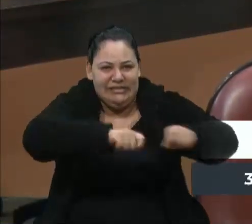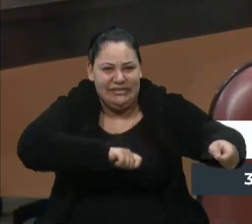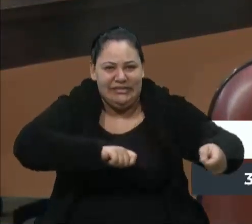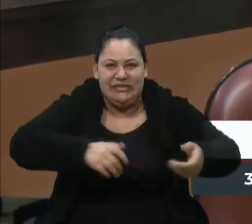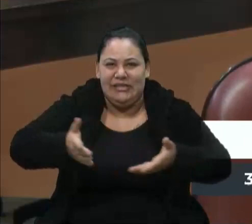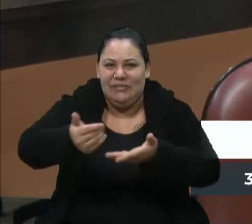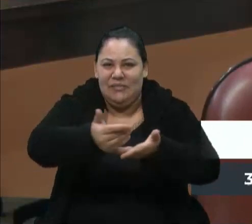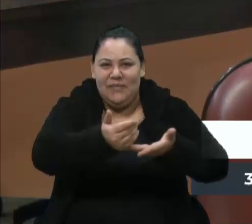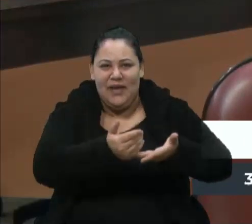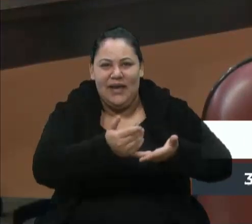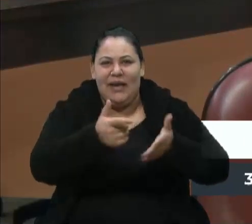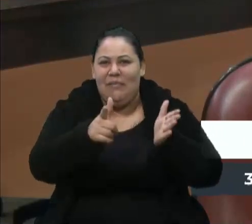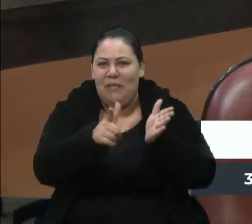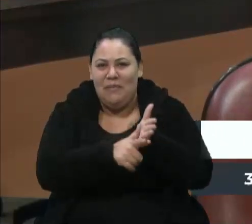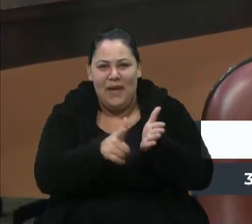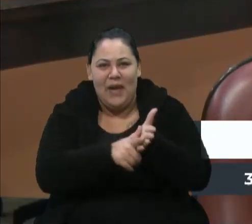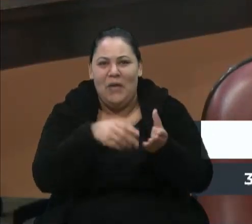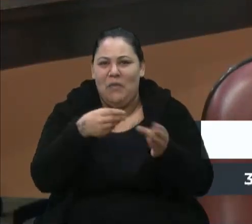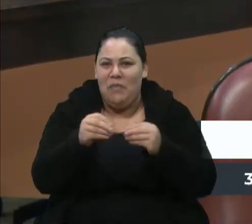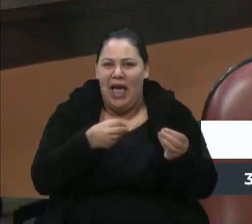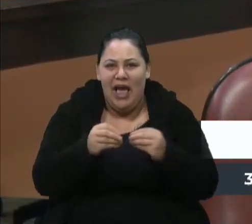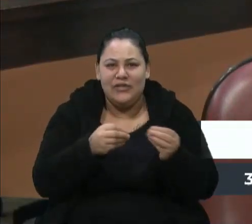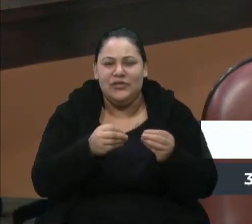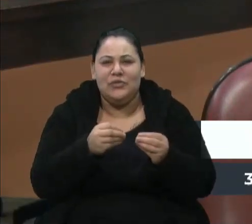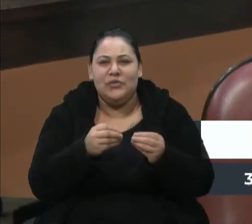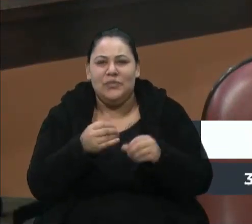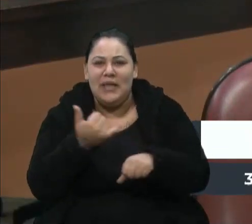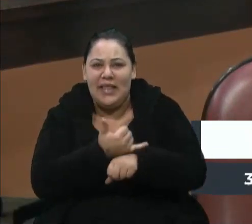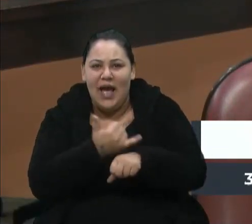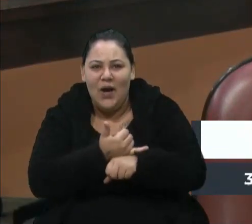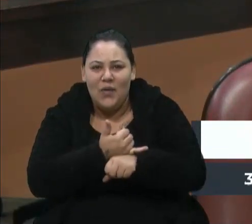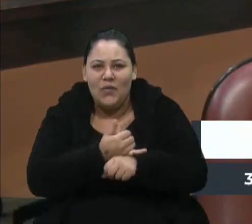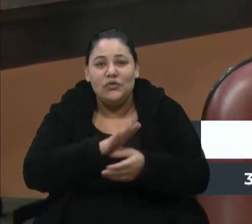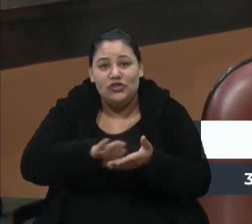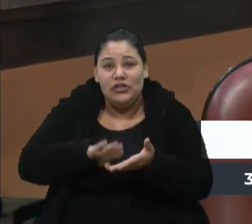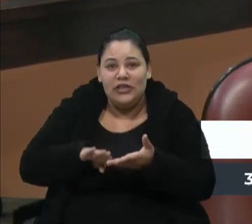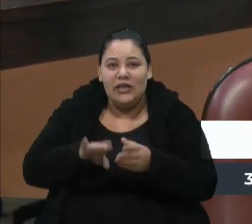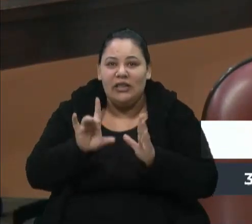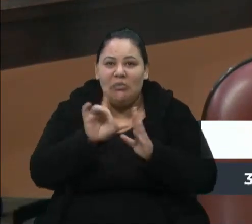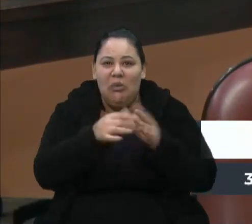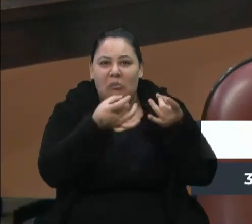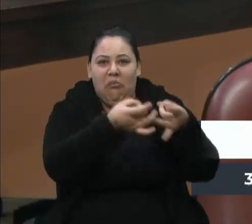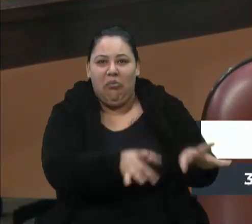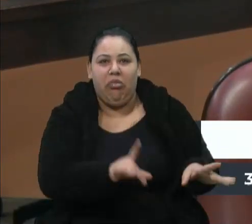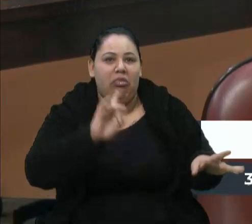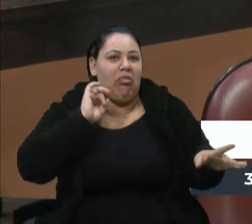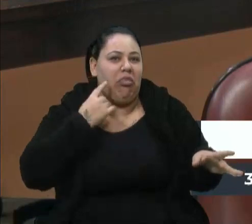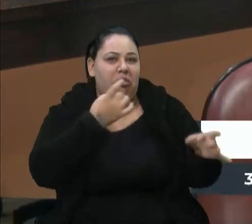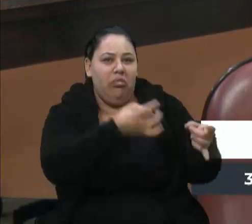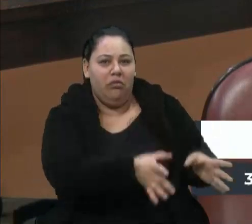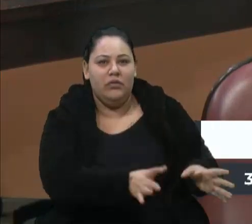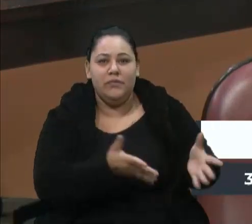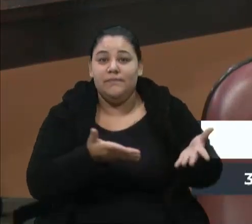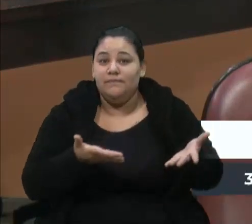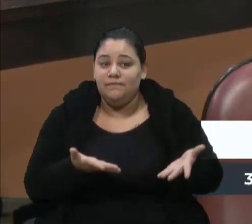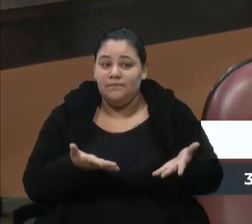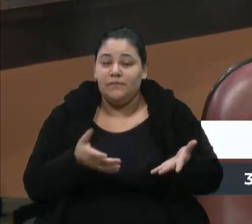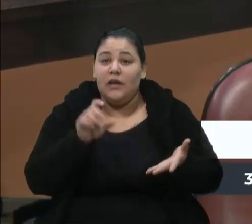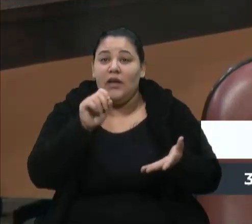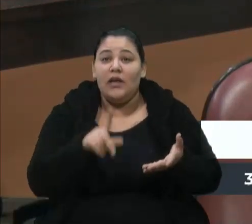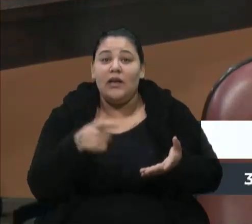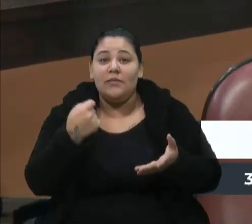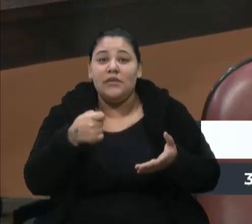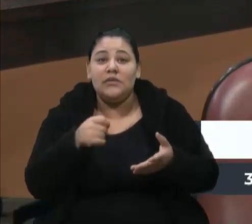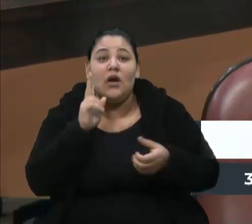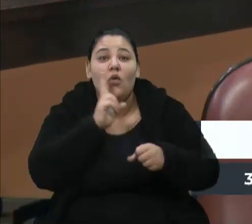Aí eu pergunto, é a Codeca, é o poder público culpado? Então cada um tem que fazer a sua parte. Vereador Bressan, na Avenida São Leopoldo,